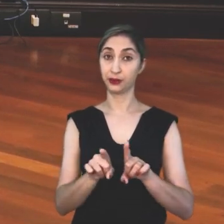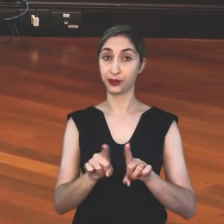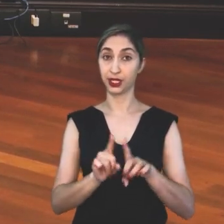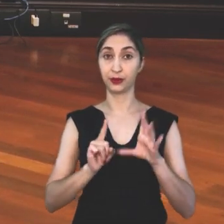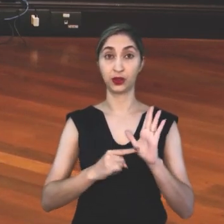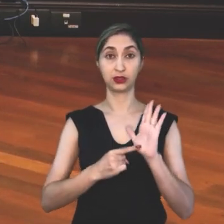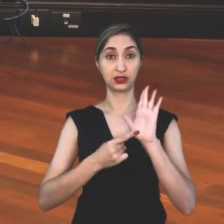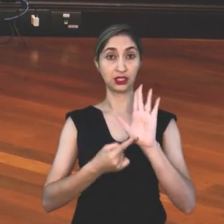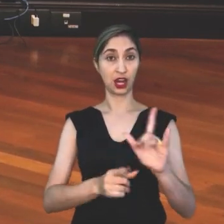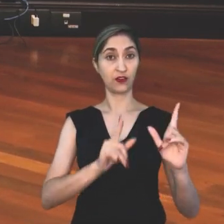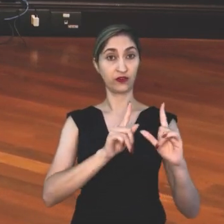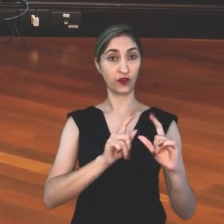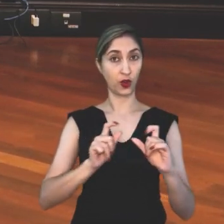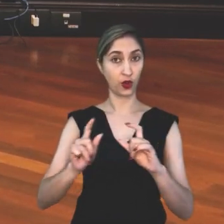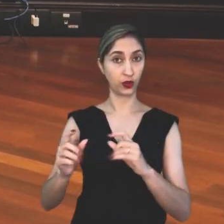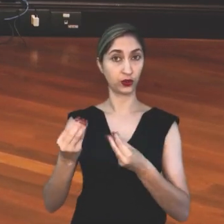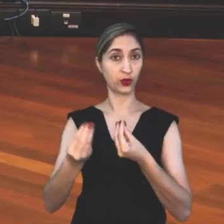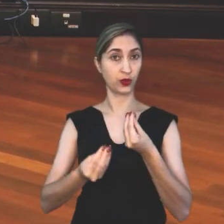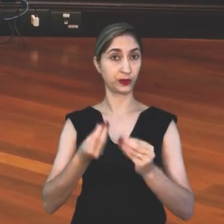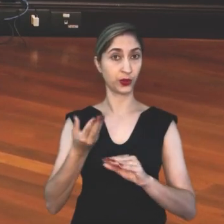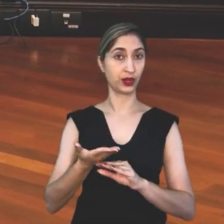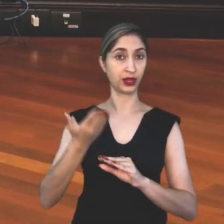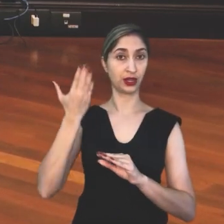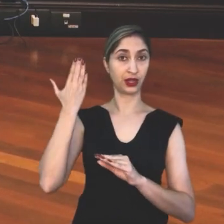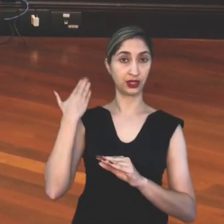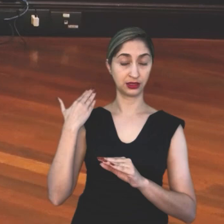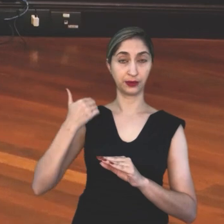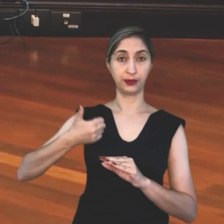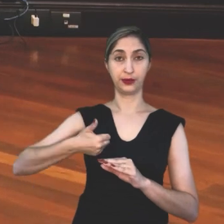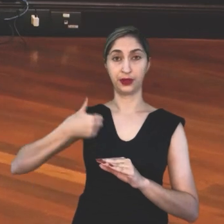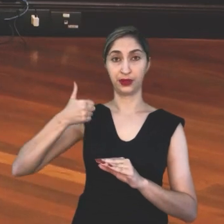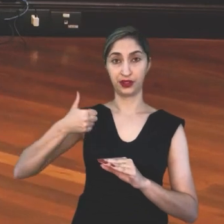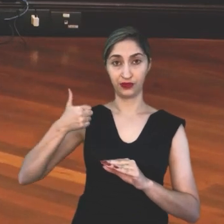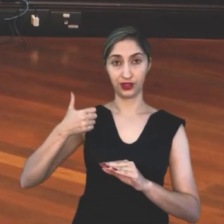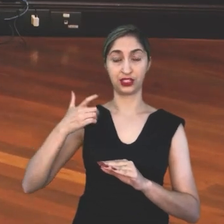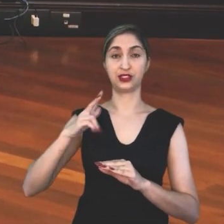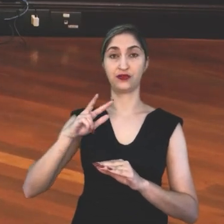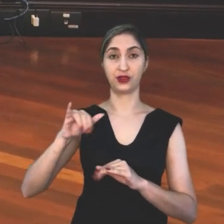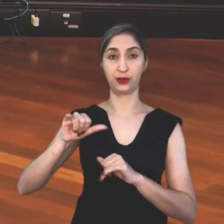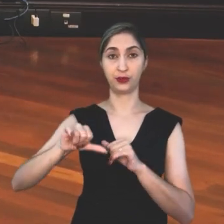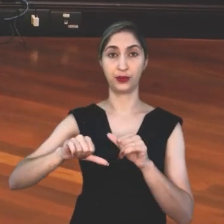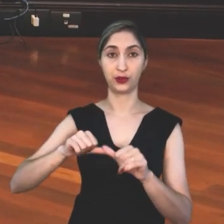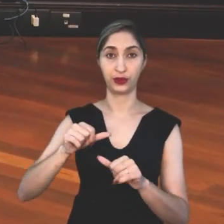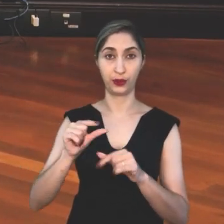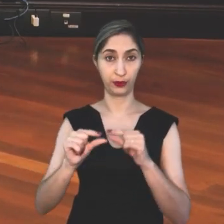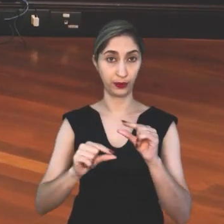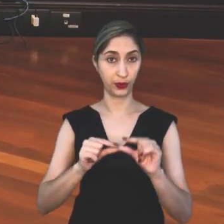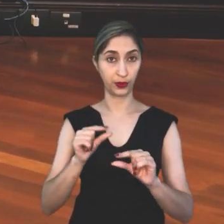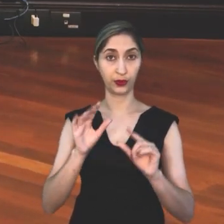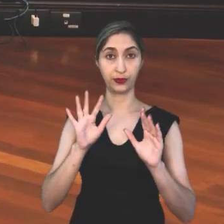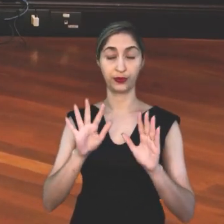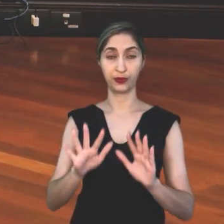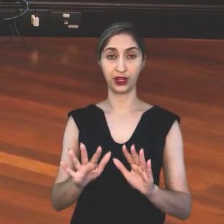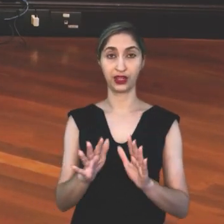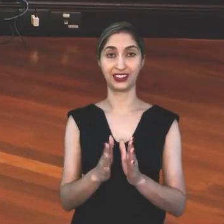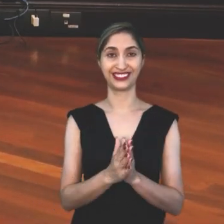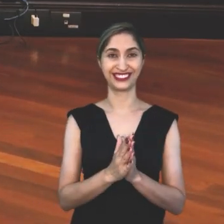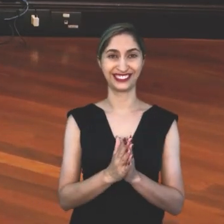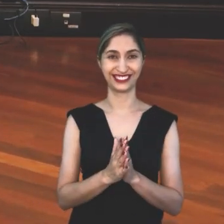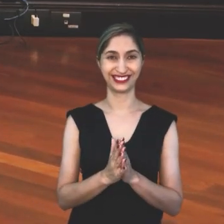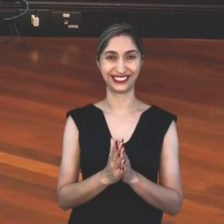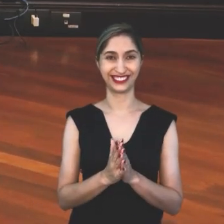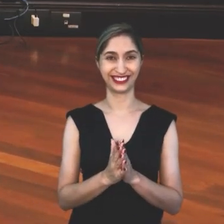processo. Aí eu não sabe fazer algumas fotos da primeira edição, porque por mais que tenha algumas mudanças, né? Aqui dá pra vocês verem um